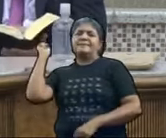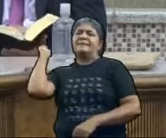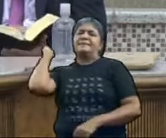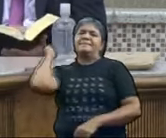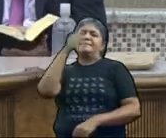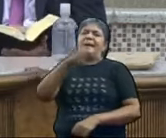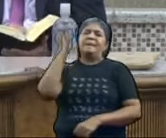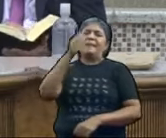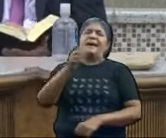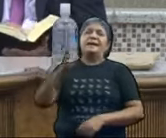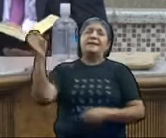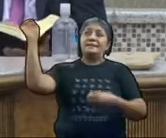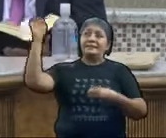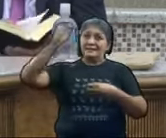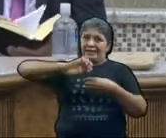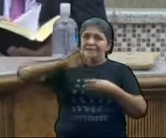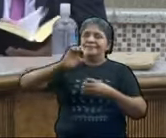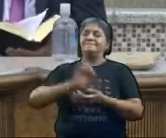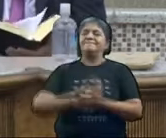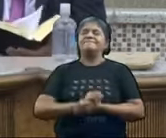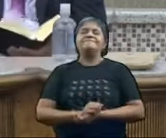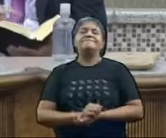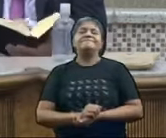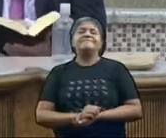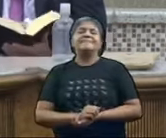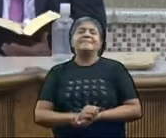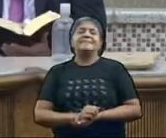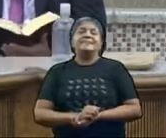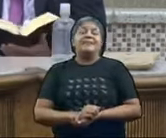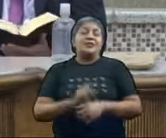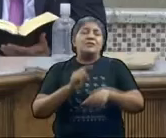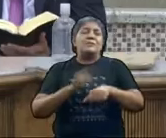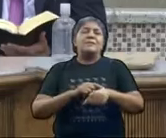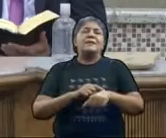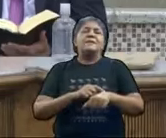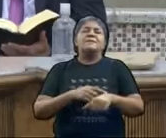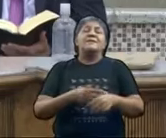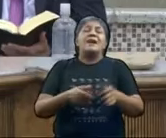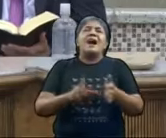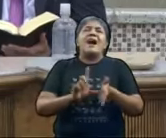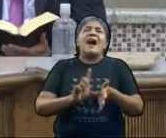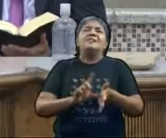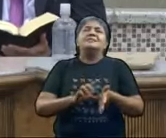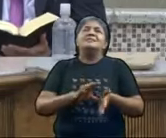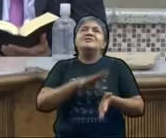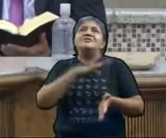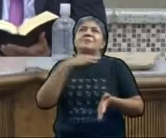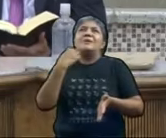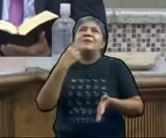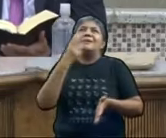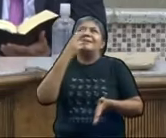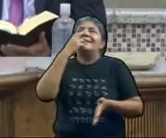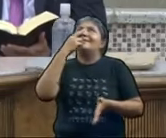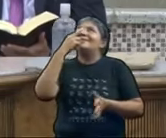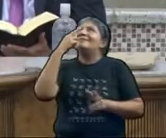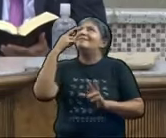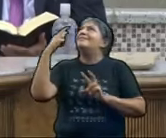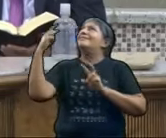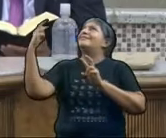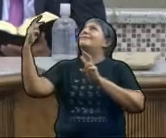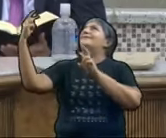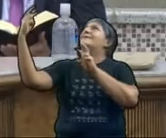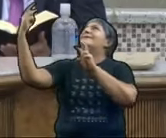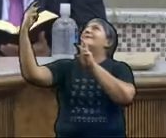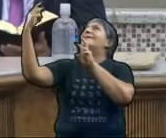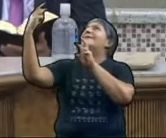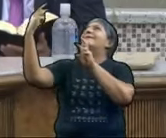55 e 56 de Atos. Eu estou em João e vou passar para Atos agora. Olha aqui.